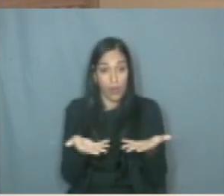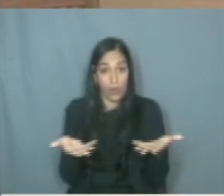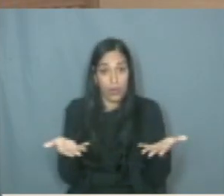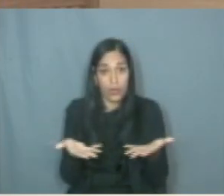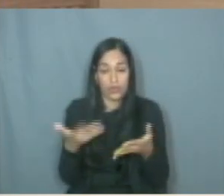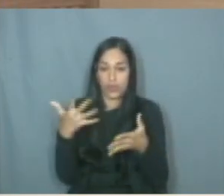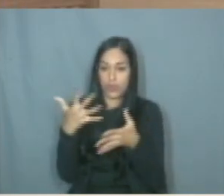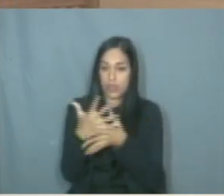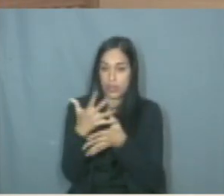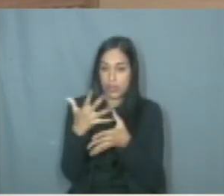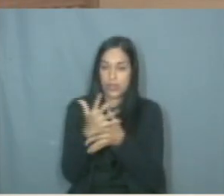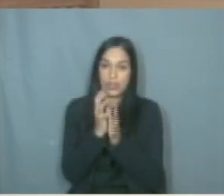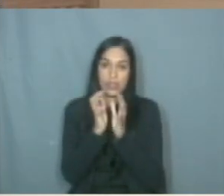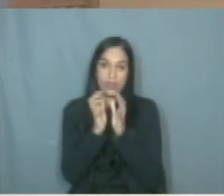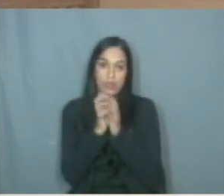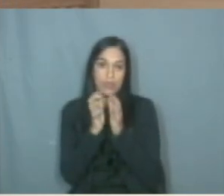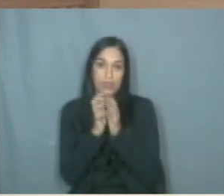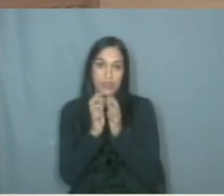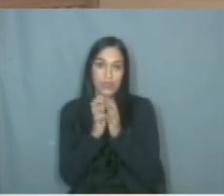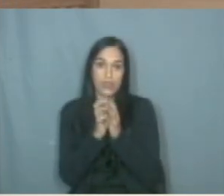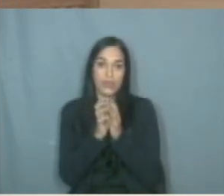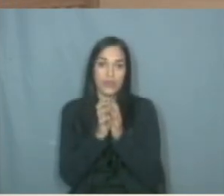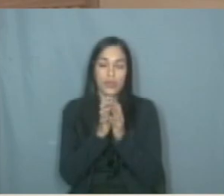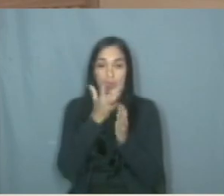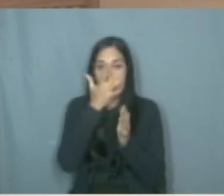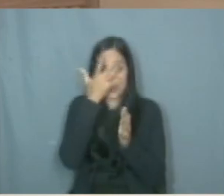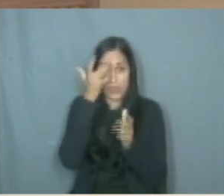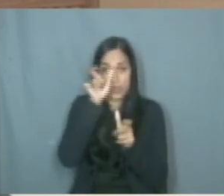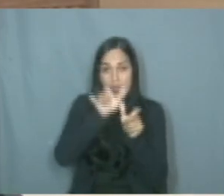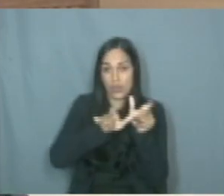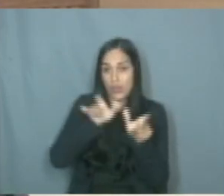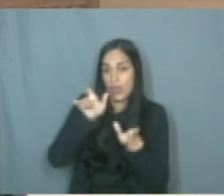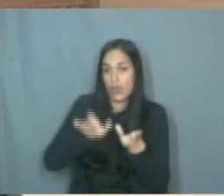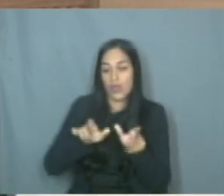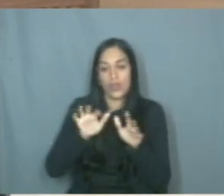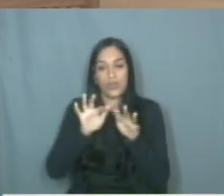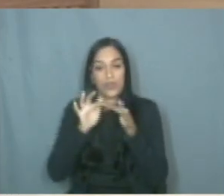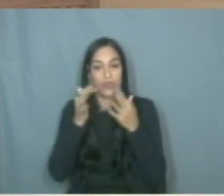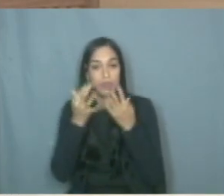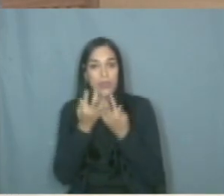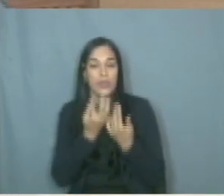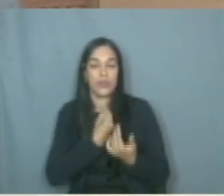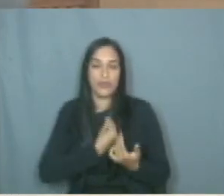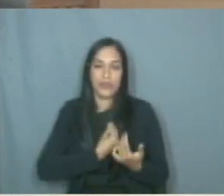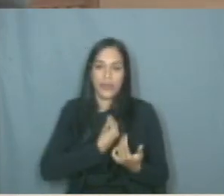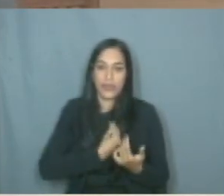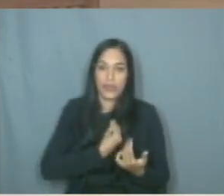na cidade do Recife, você vê pessoas, você vê famílias vivendo